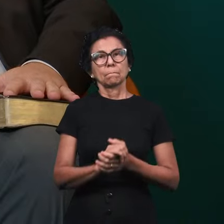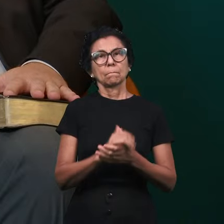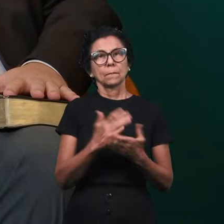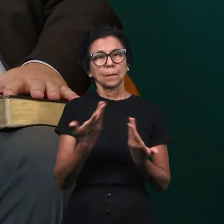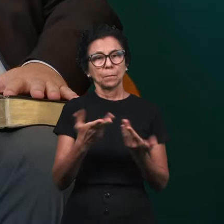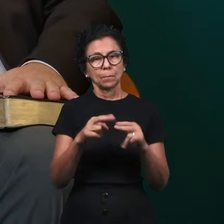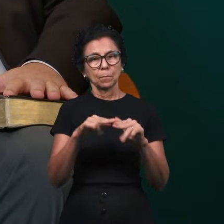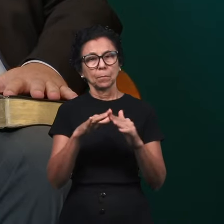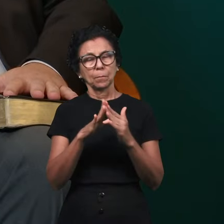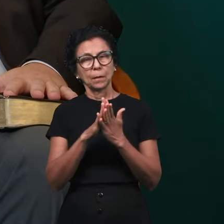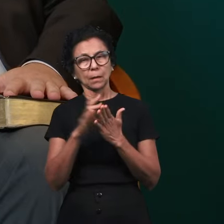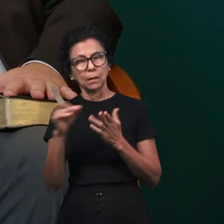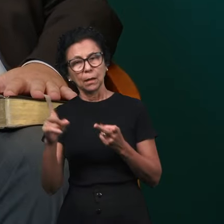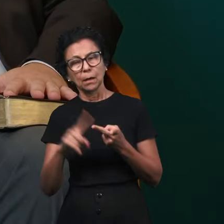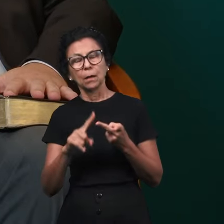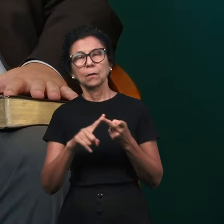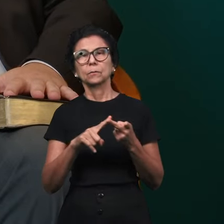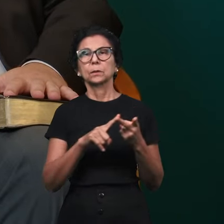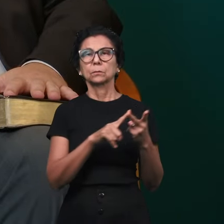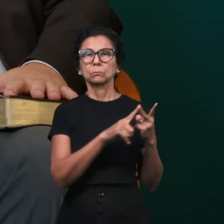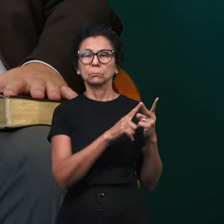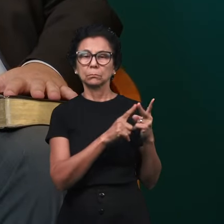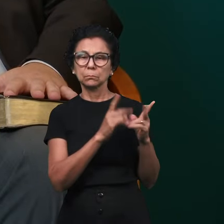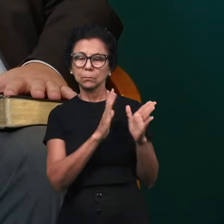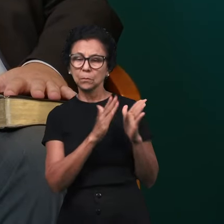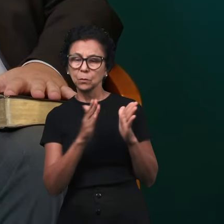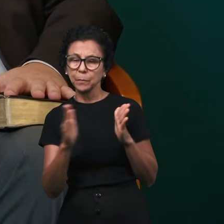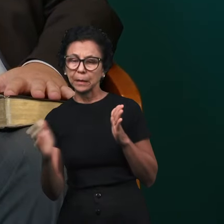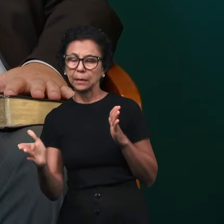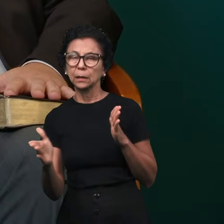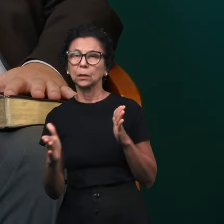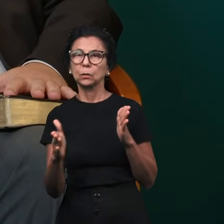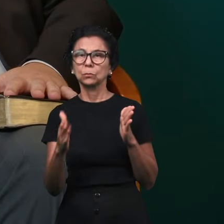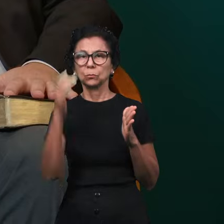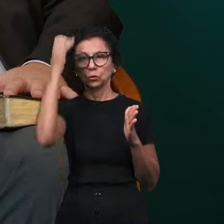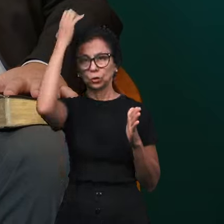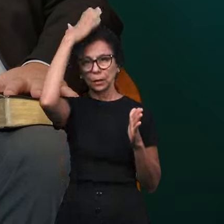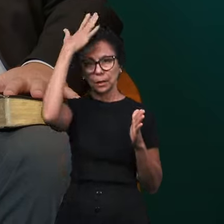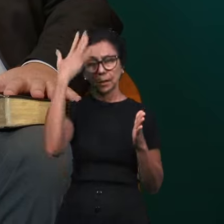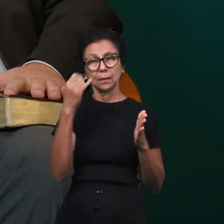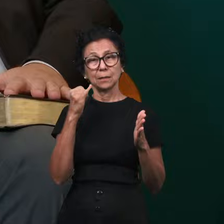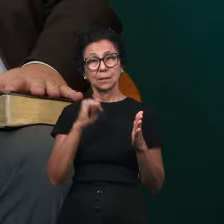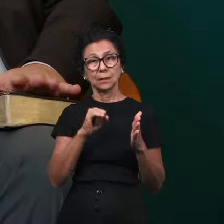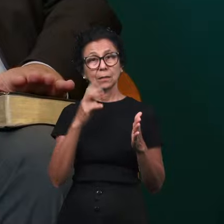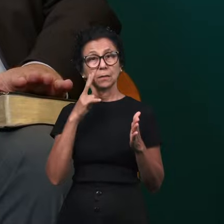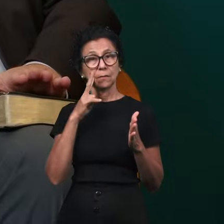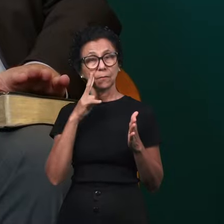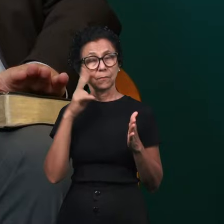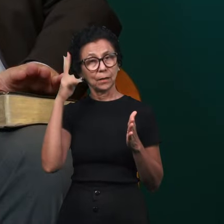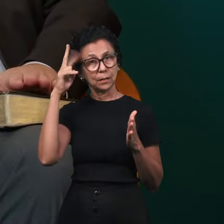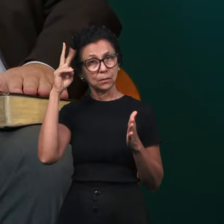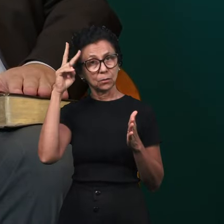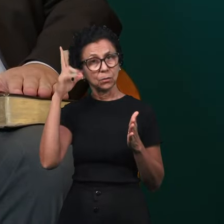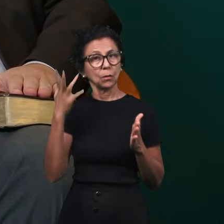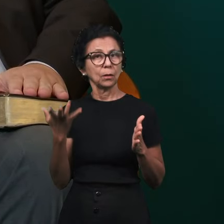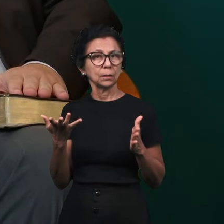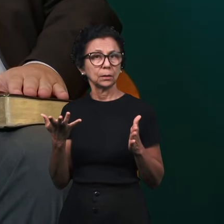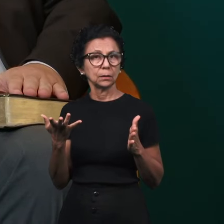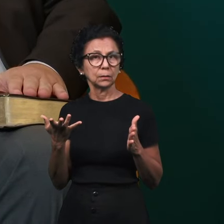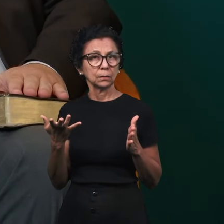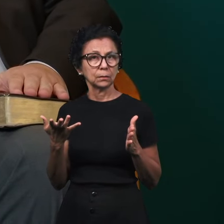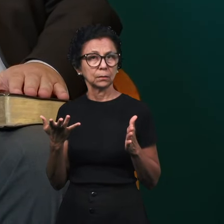na palavra, ele vai se cumprir com os tempos, que mostrou os tempos de cada reino. Se nós pegarmos o livro de história hoje e compararmos com aquilo,